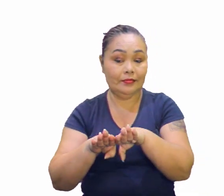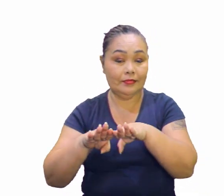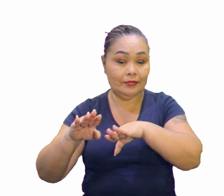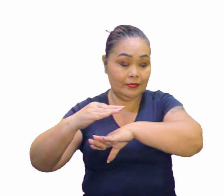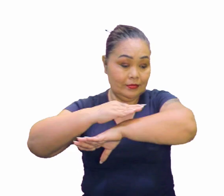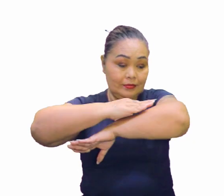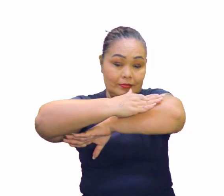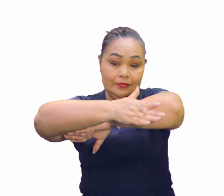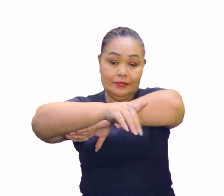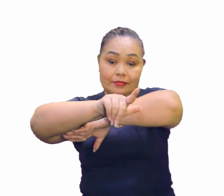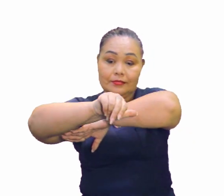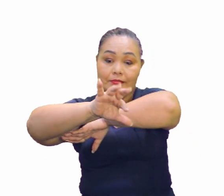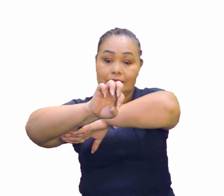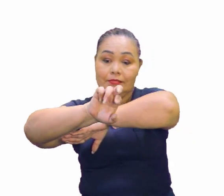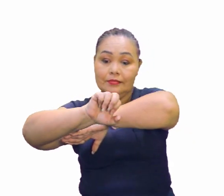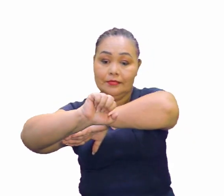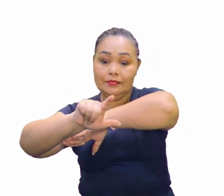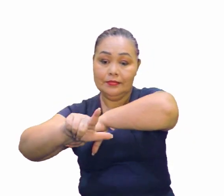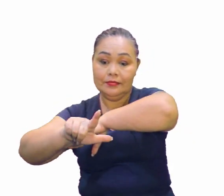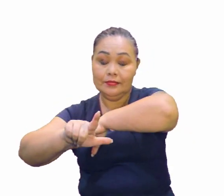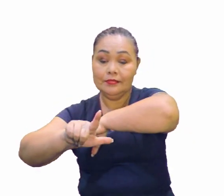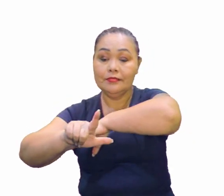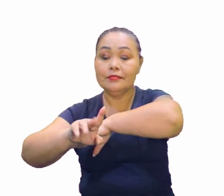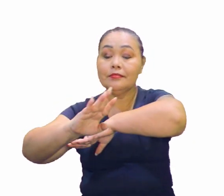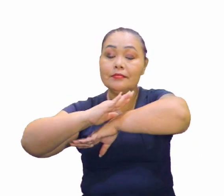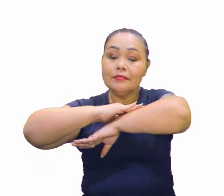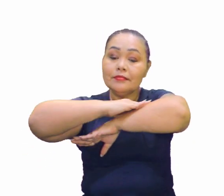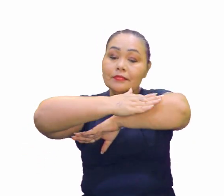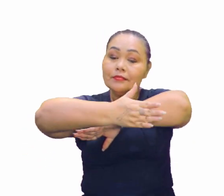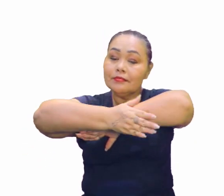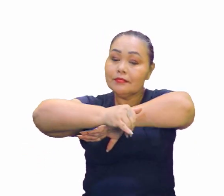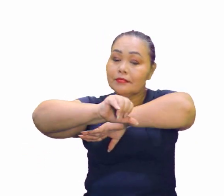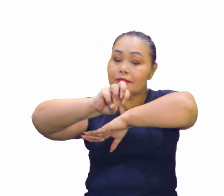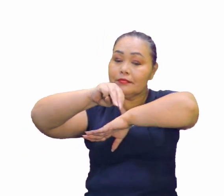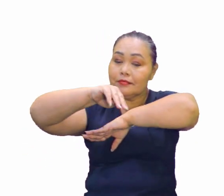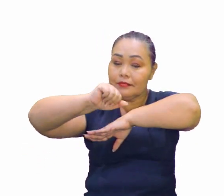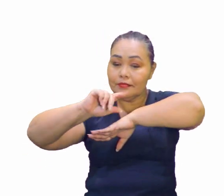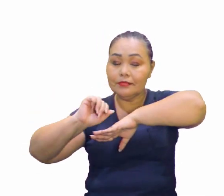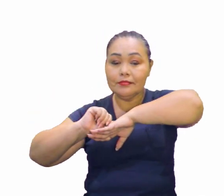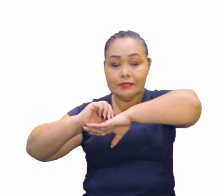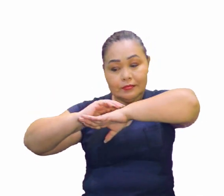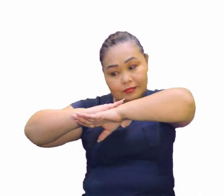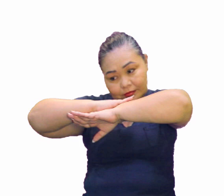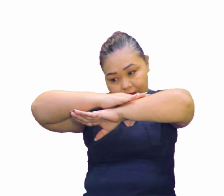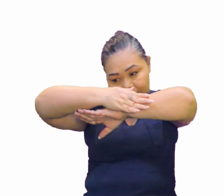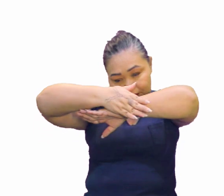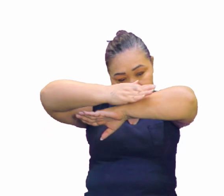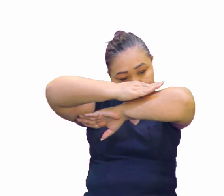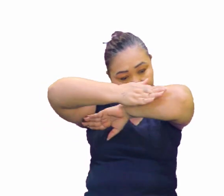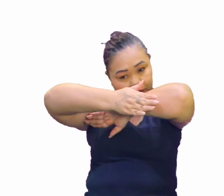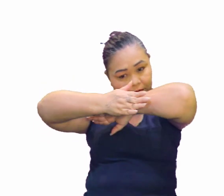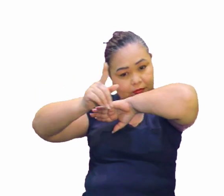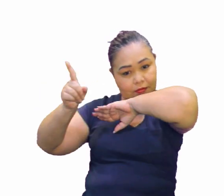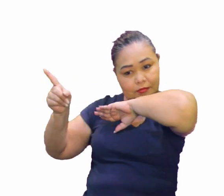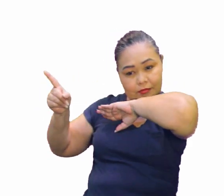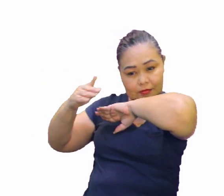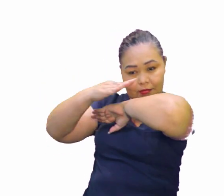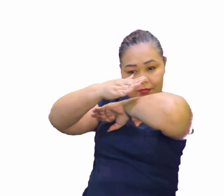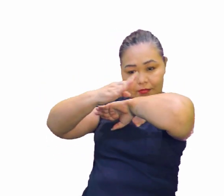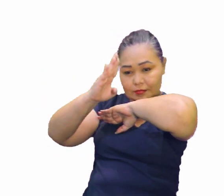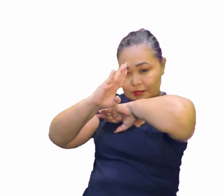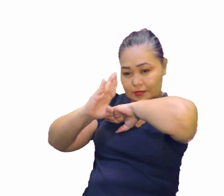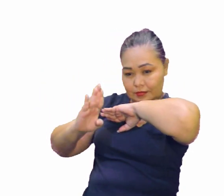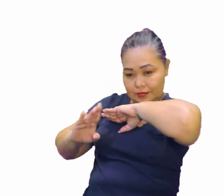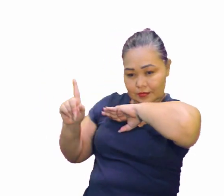litoral. Então, o bioma Mata Atlântica, ele percorre a maioria de toda a costa